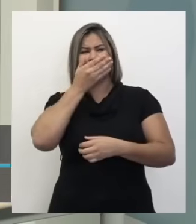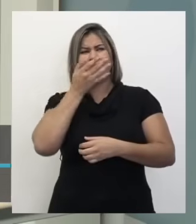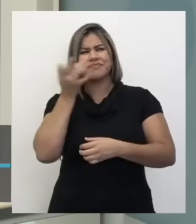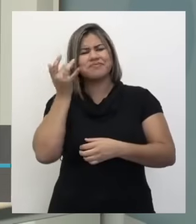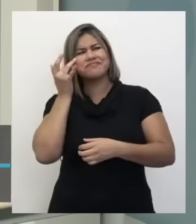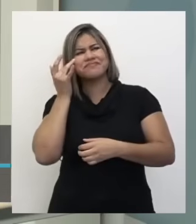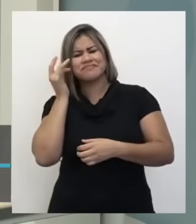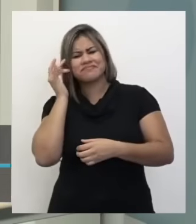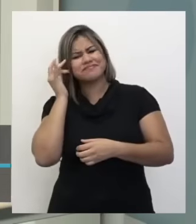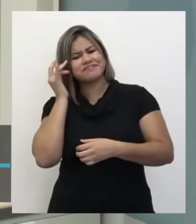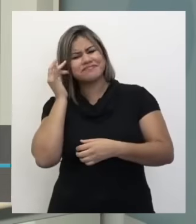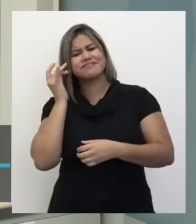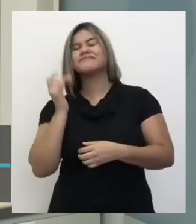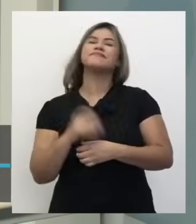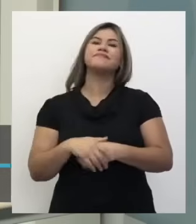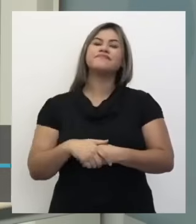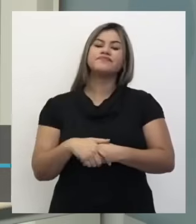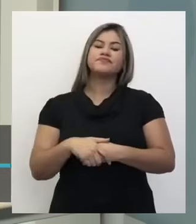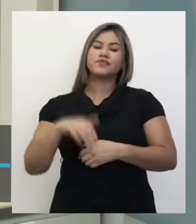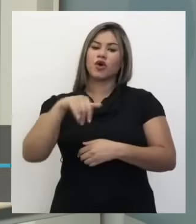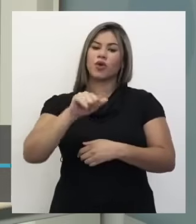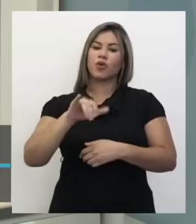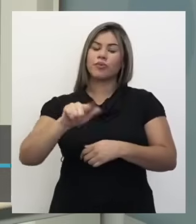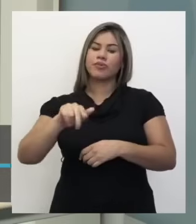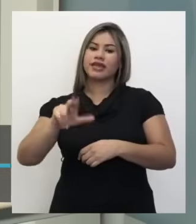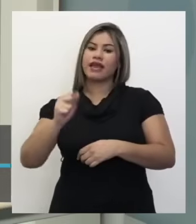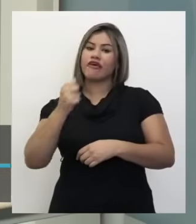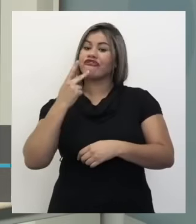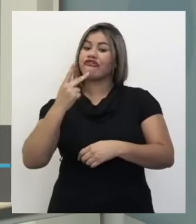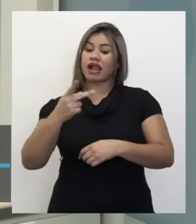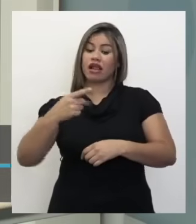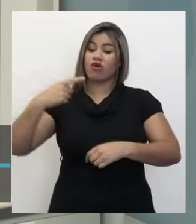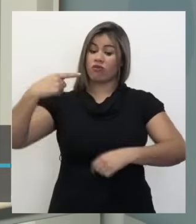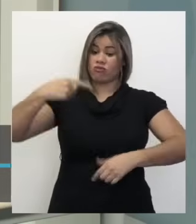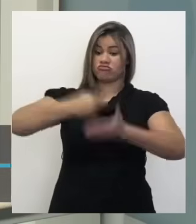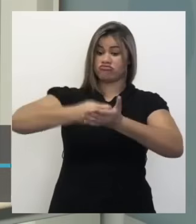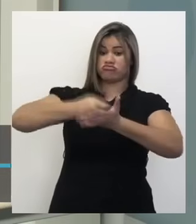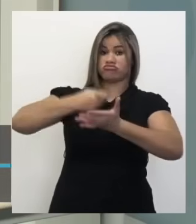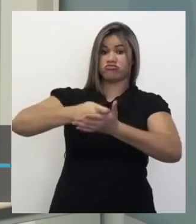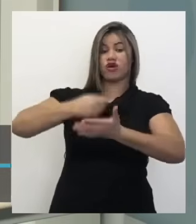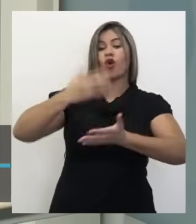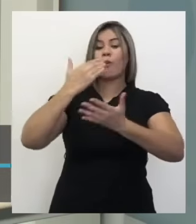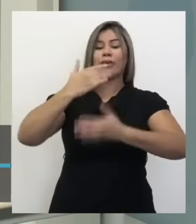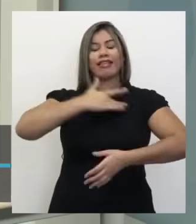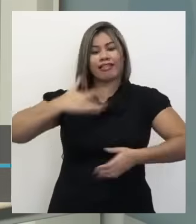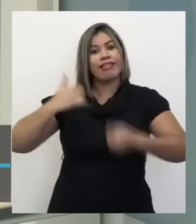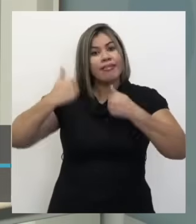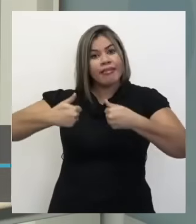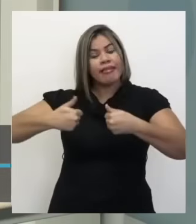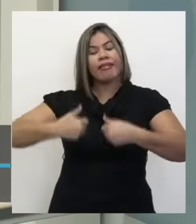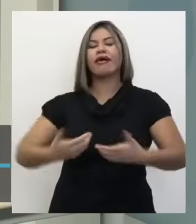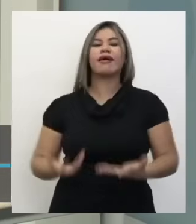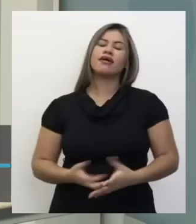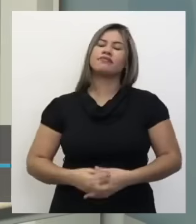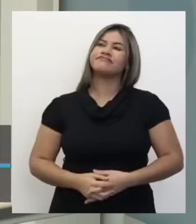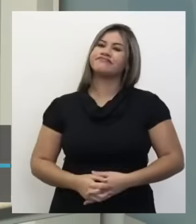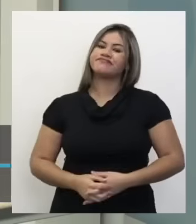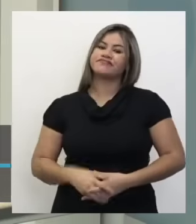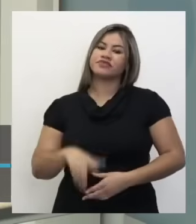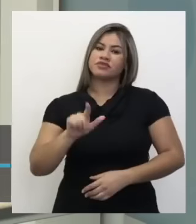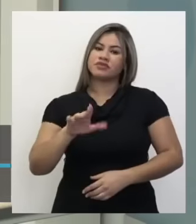isso. O Miguel, a consciência que reclama que ele tem que comer coisas saudáveis. O Guilherme colocou, quando fala,